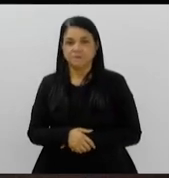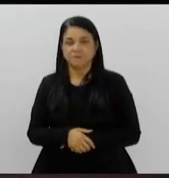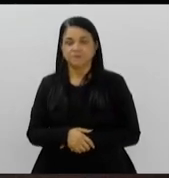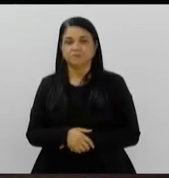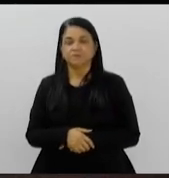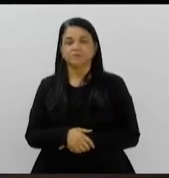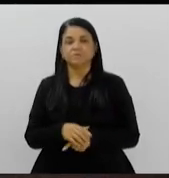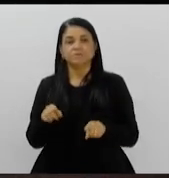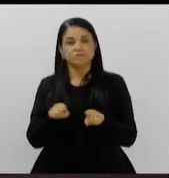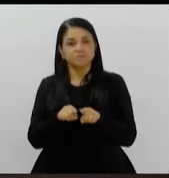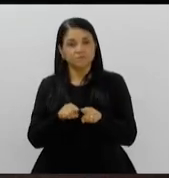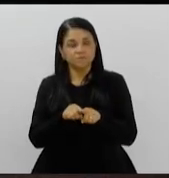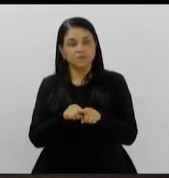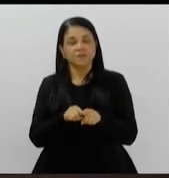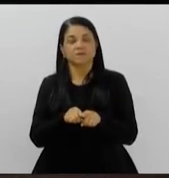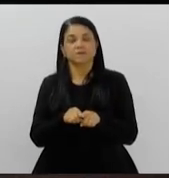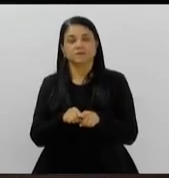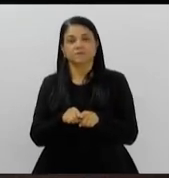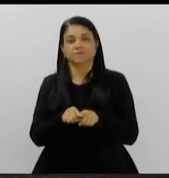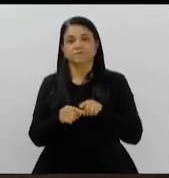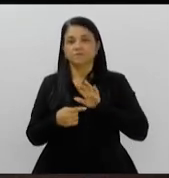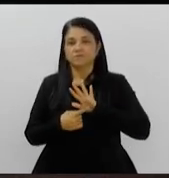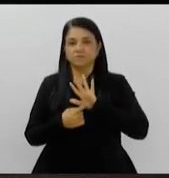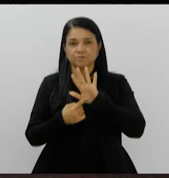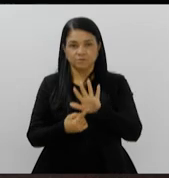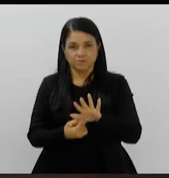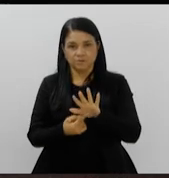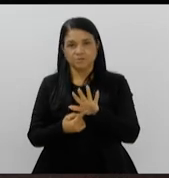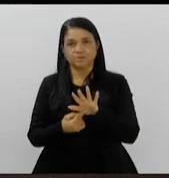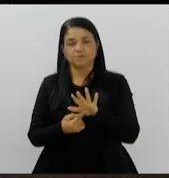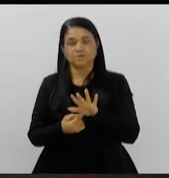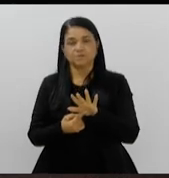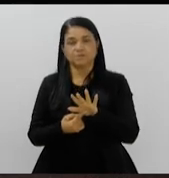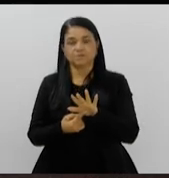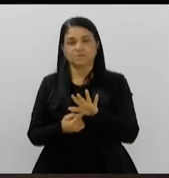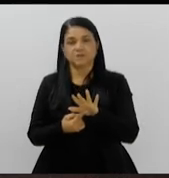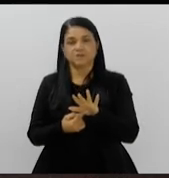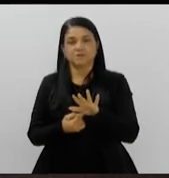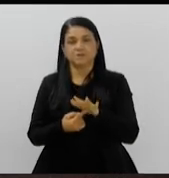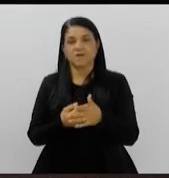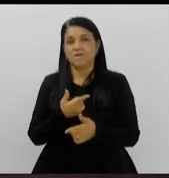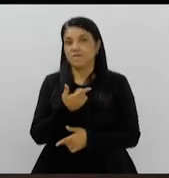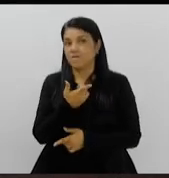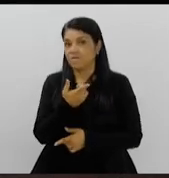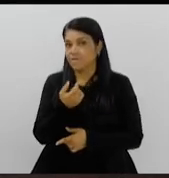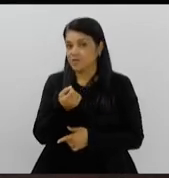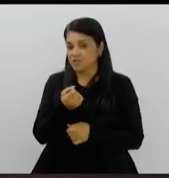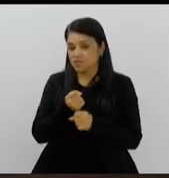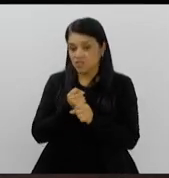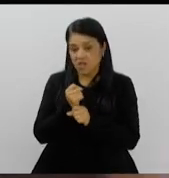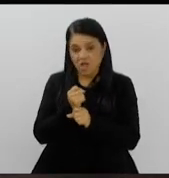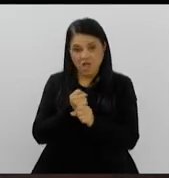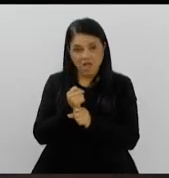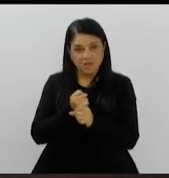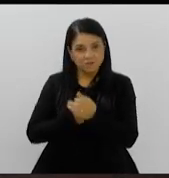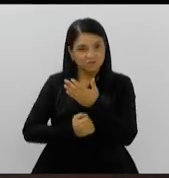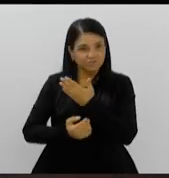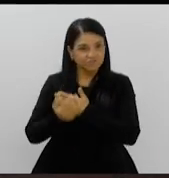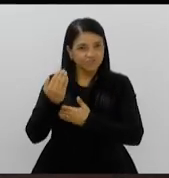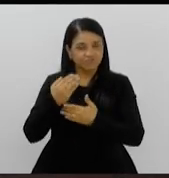Quero destacar também aqui, senhora presidenta, que por mais de 20 anos, parte